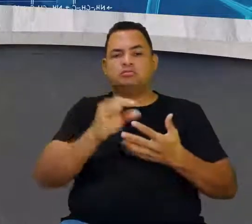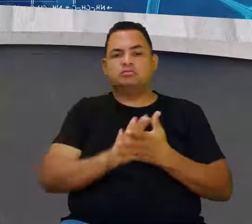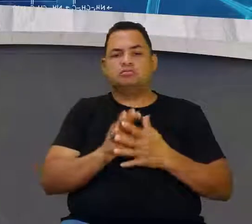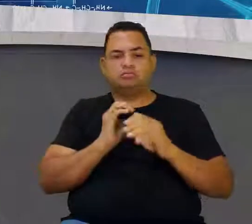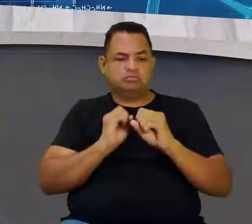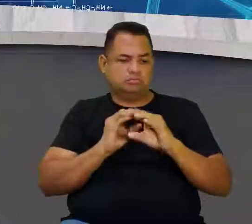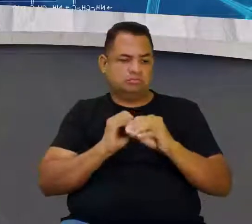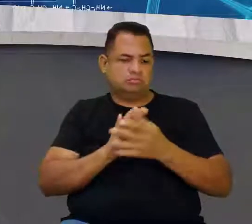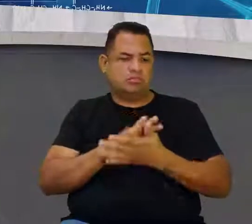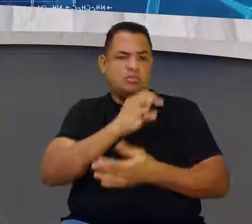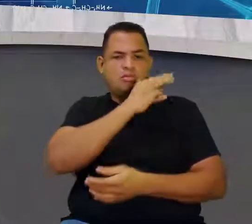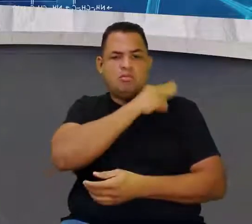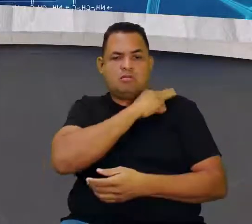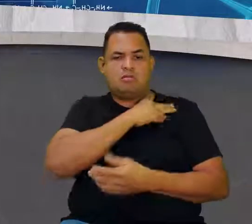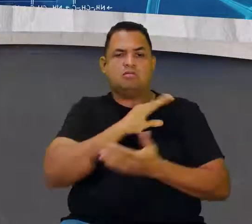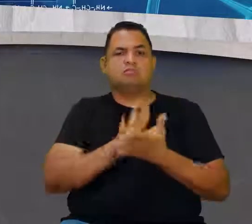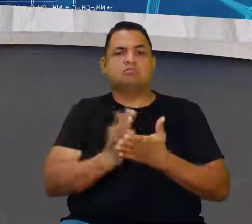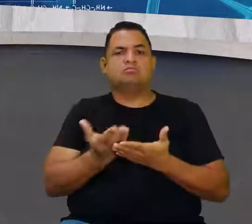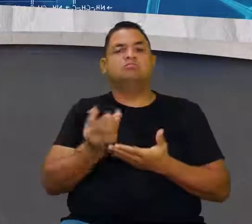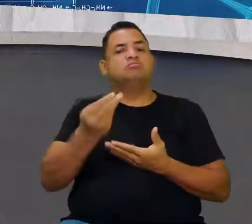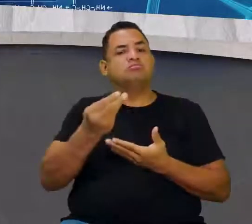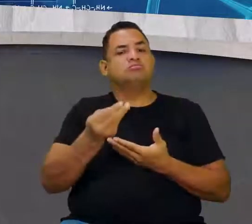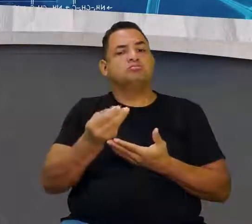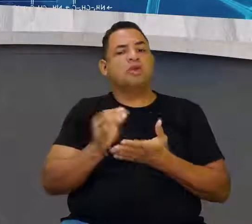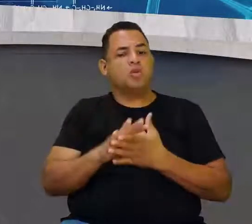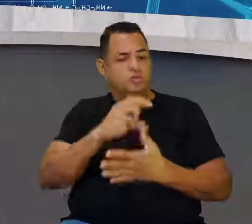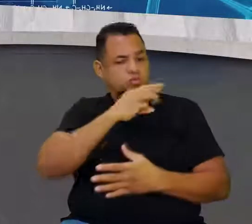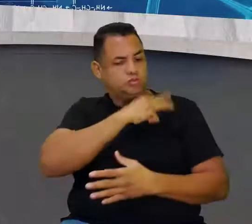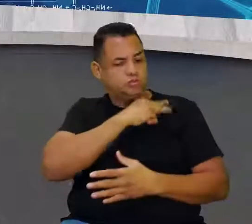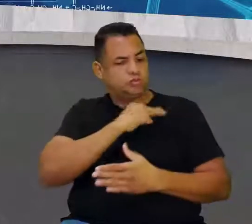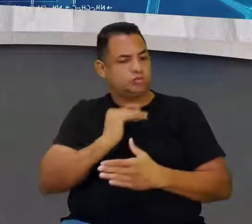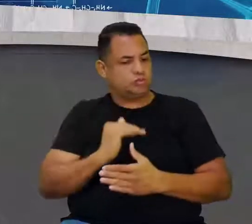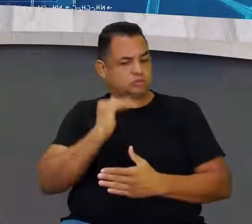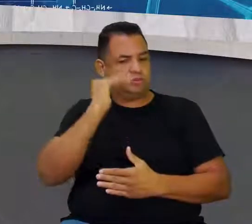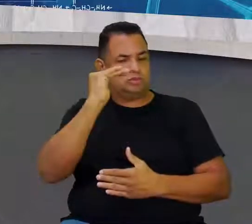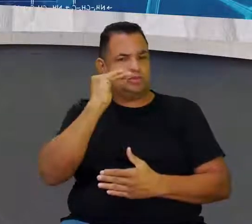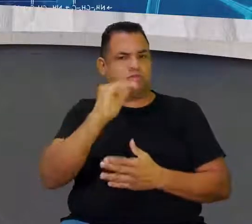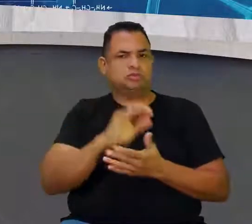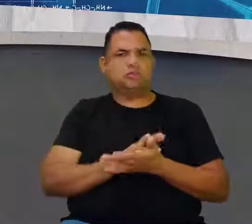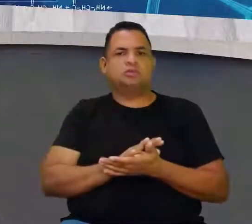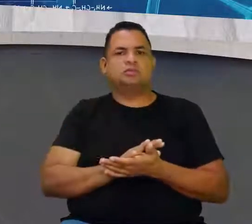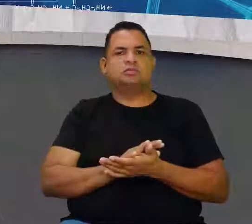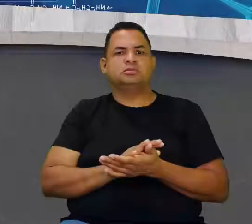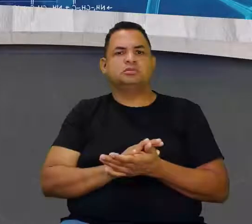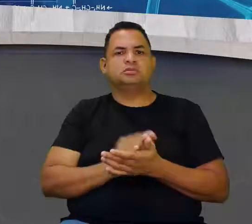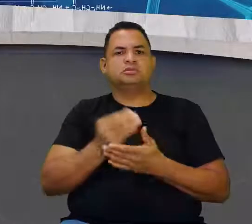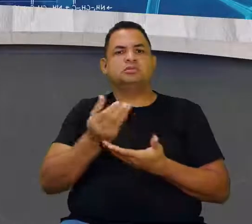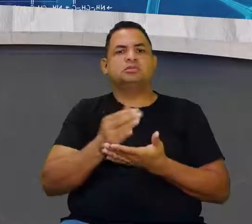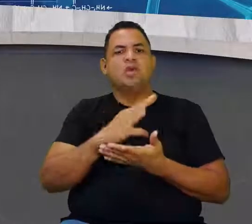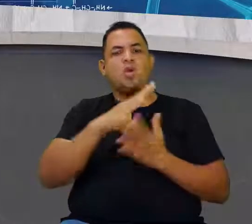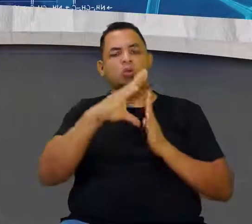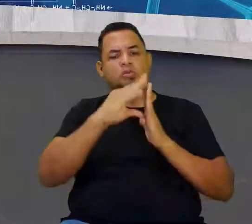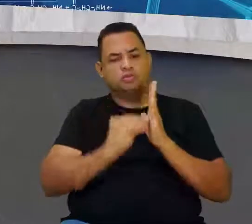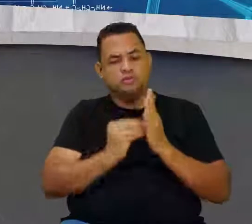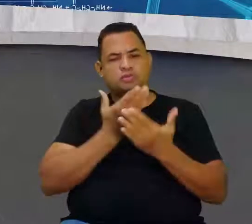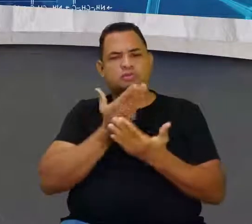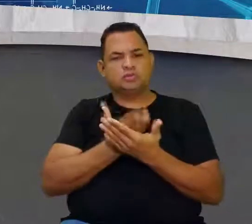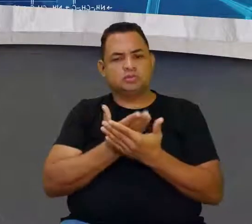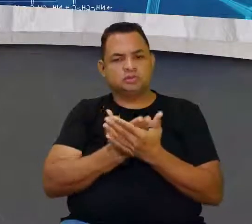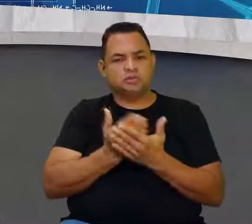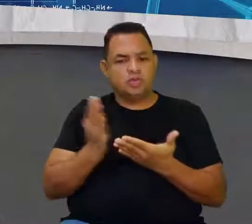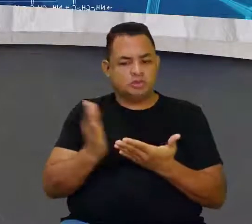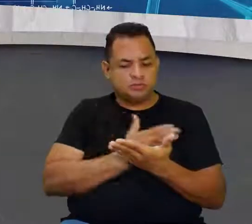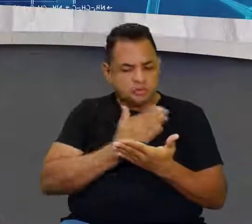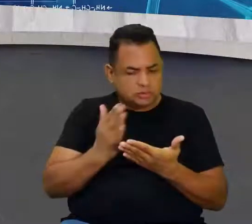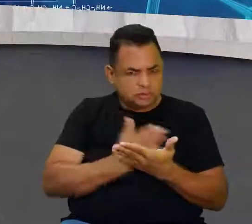vai trabalhar conteúdos do nível médio. E aonde estão esses conteúdos? Estão nas nossas aulas, estão nos